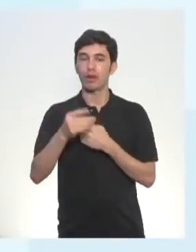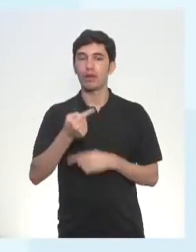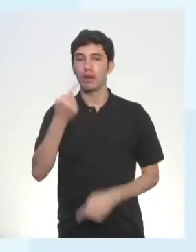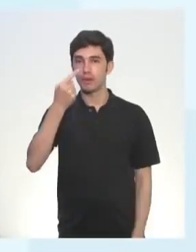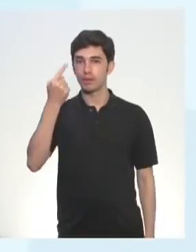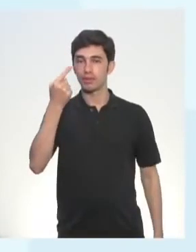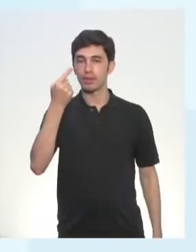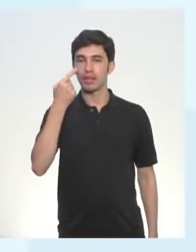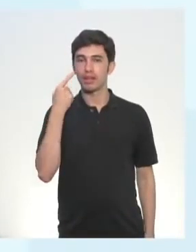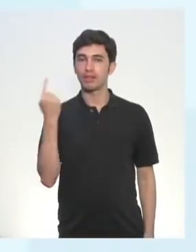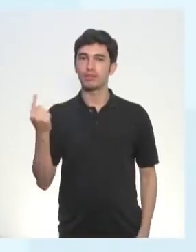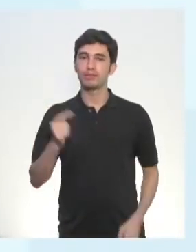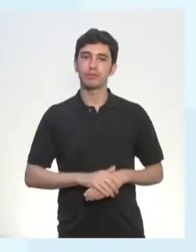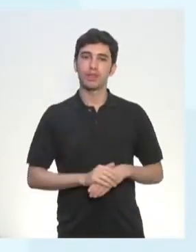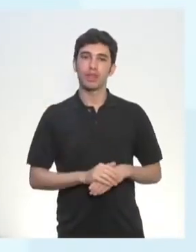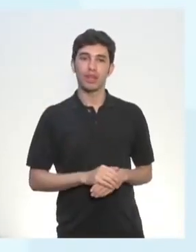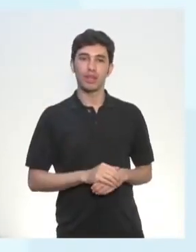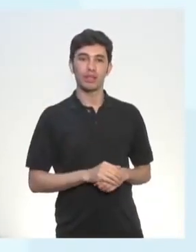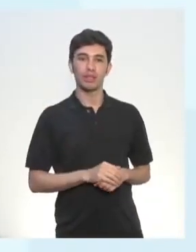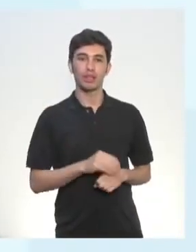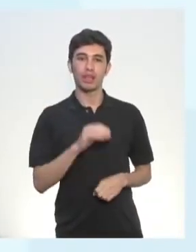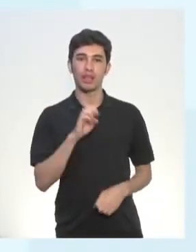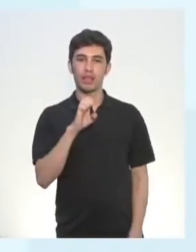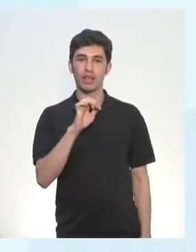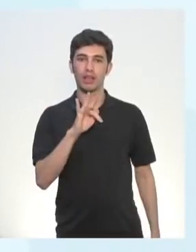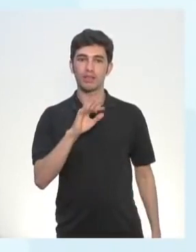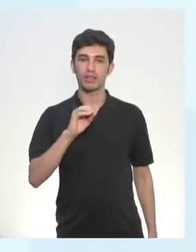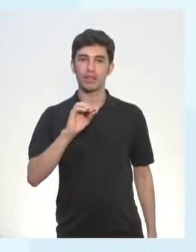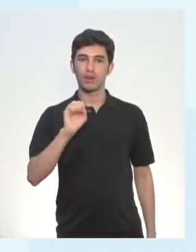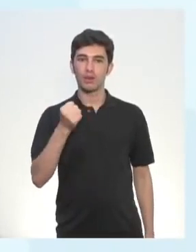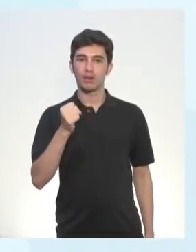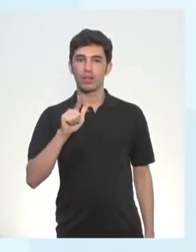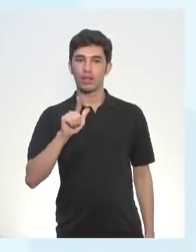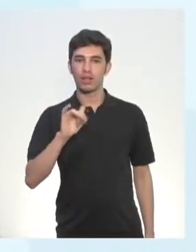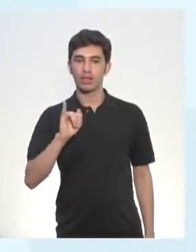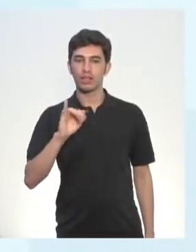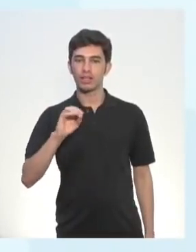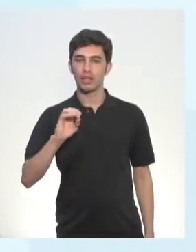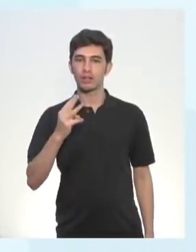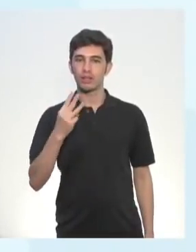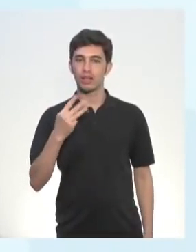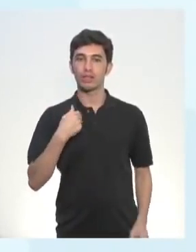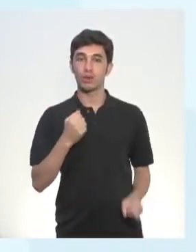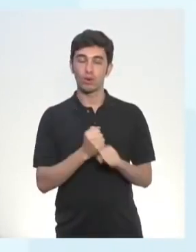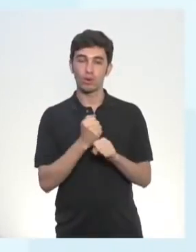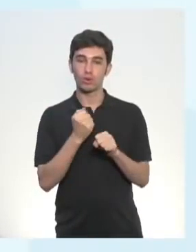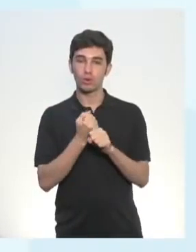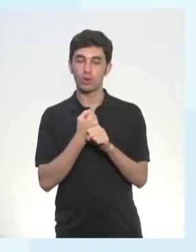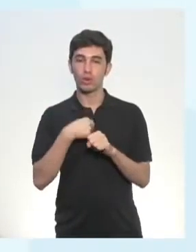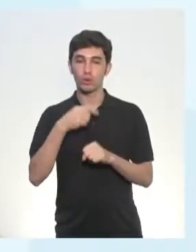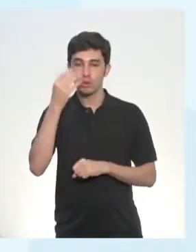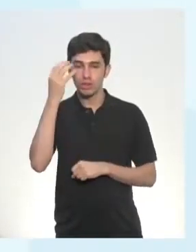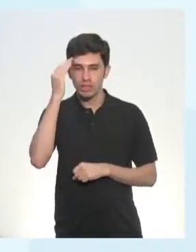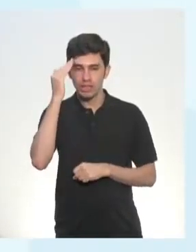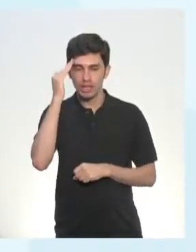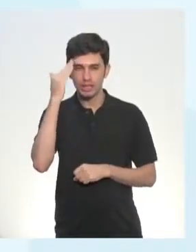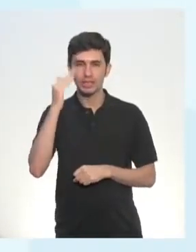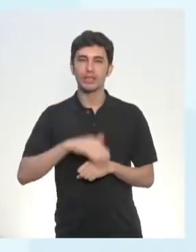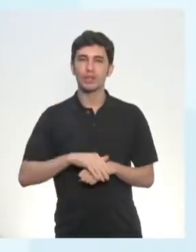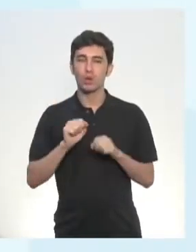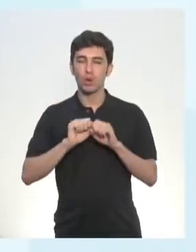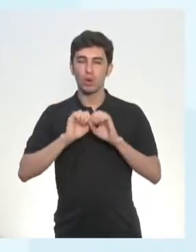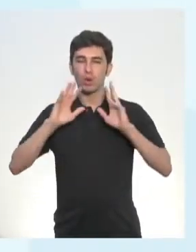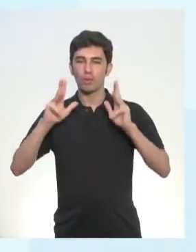primeira, você pode ler, por favor, João? Claro, EF08, LI03, construir o sentido global de textos